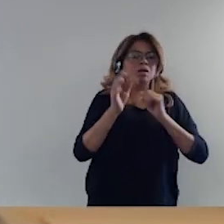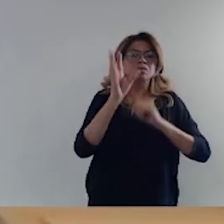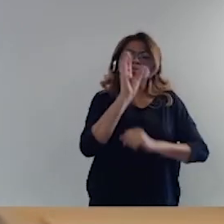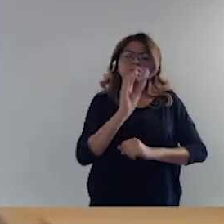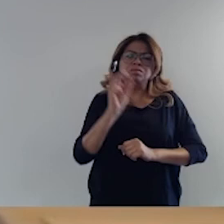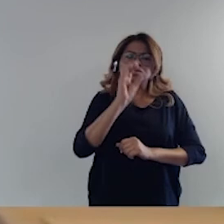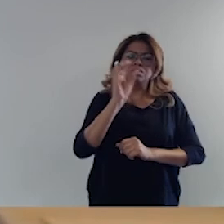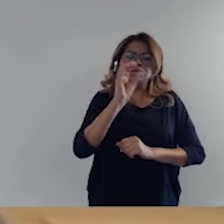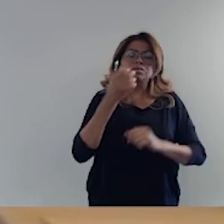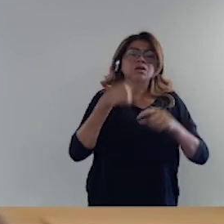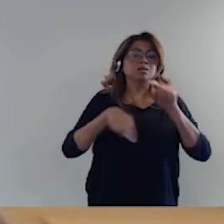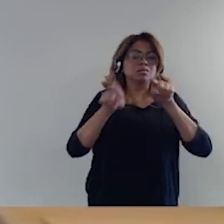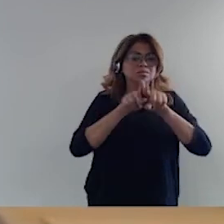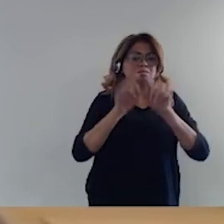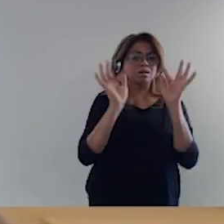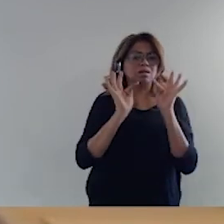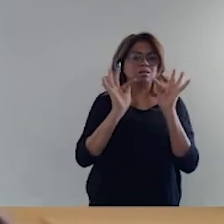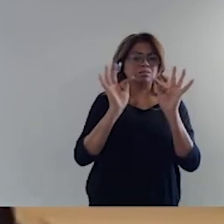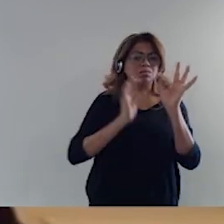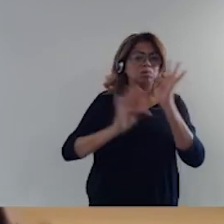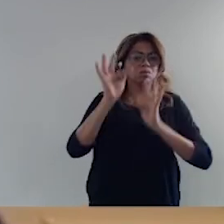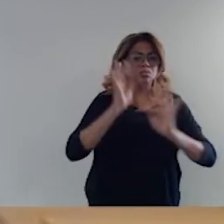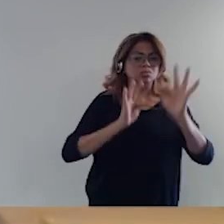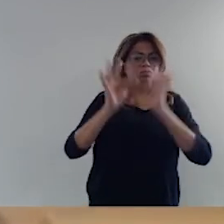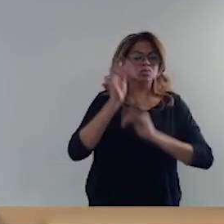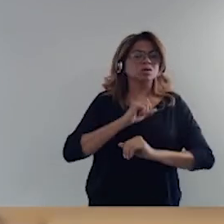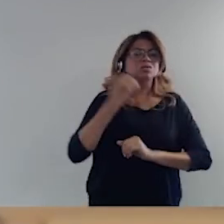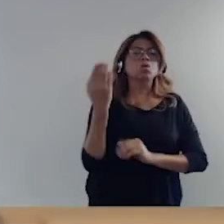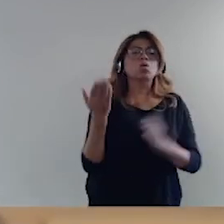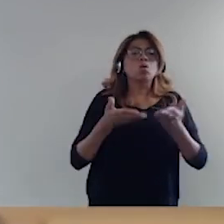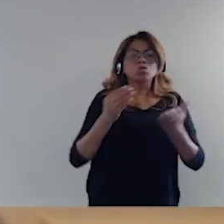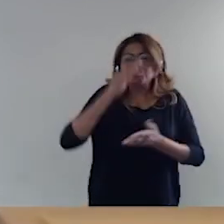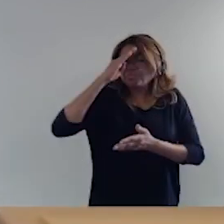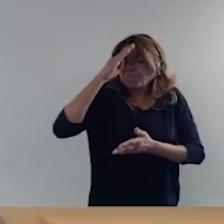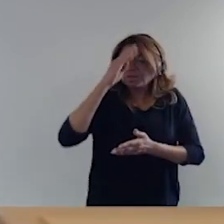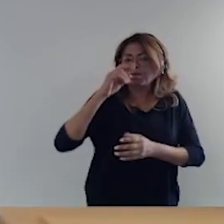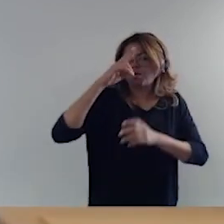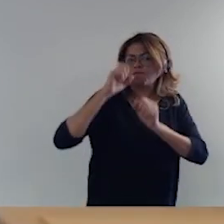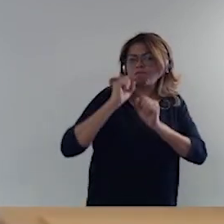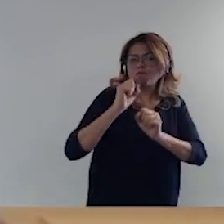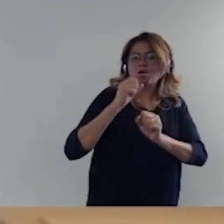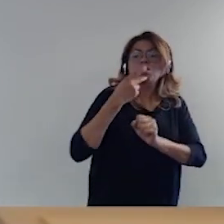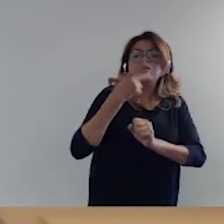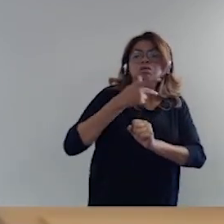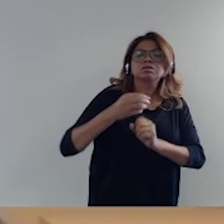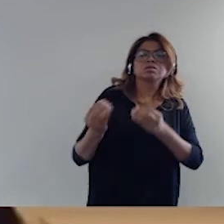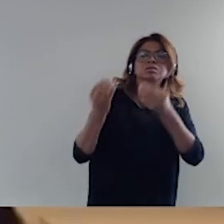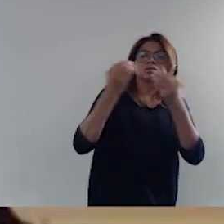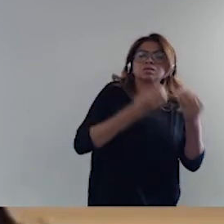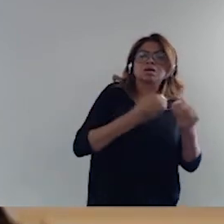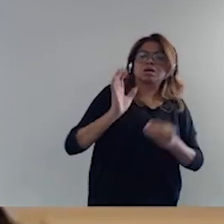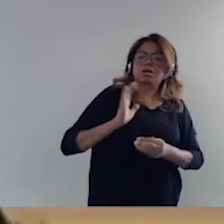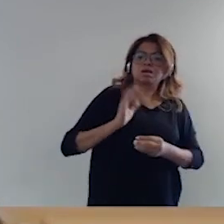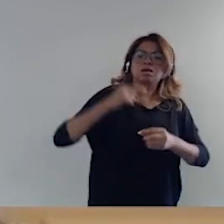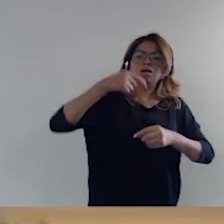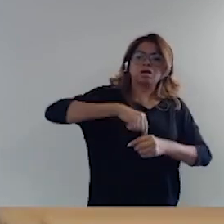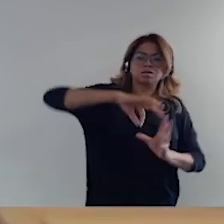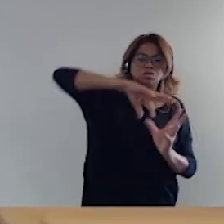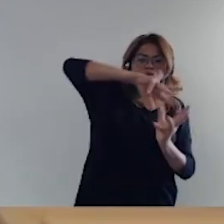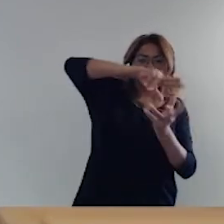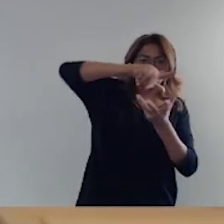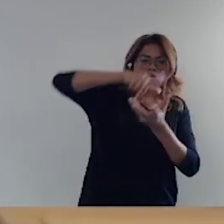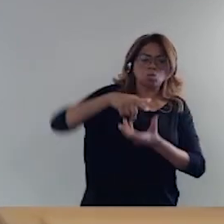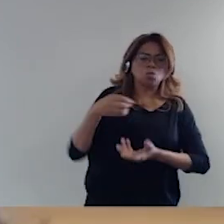tecnologia são hoje a principal fonte de riqueza no mundo contemporâneo. Quando eu digo